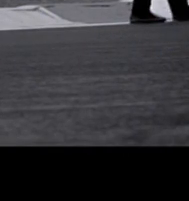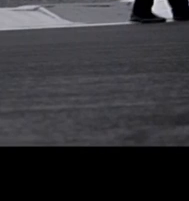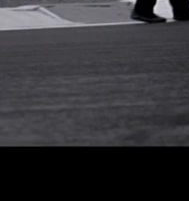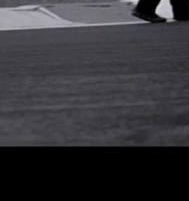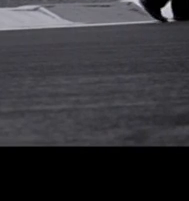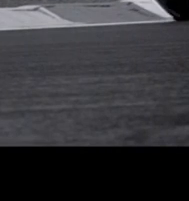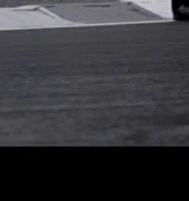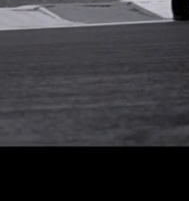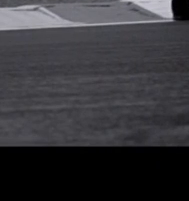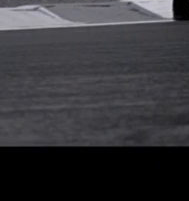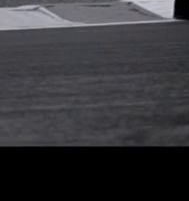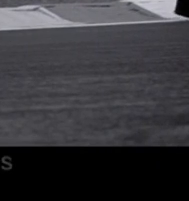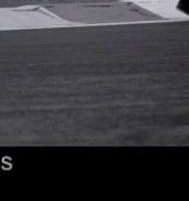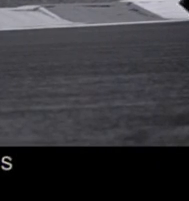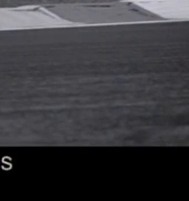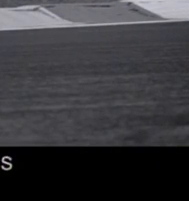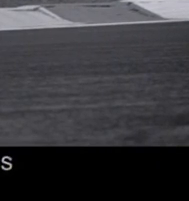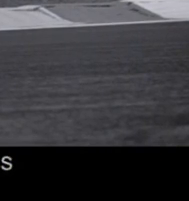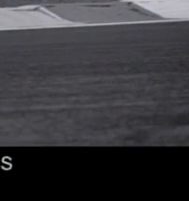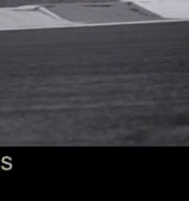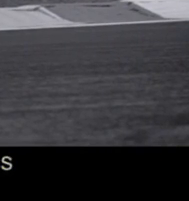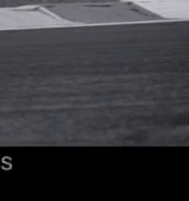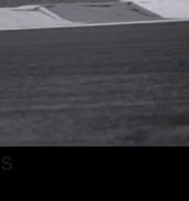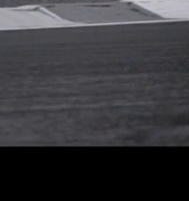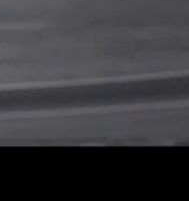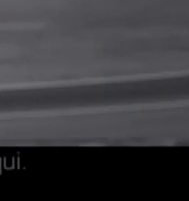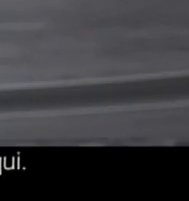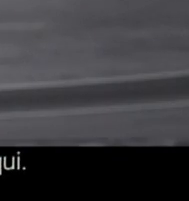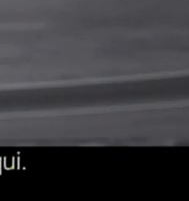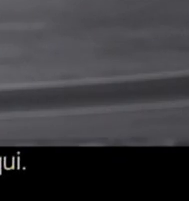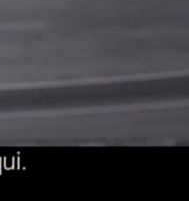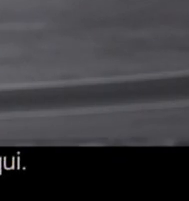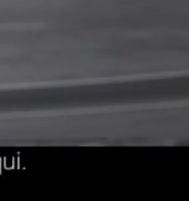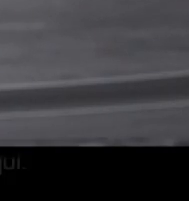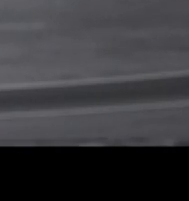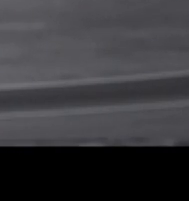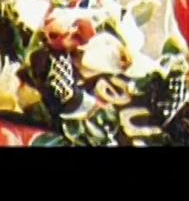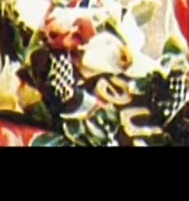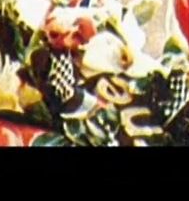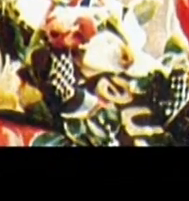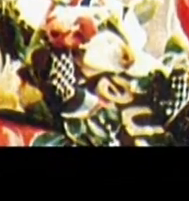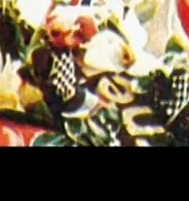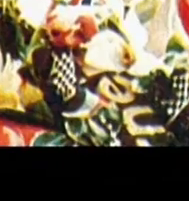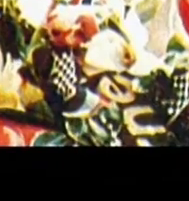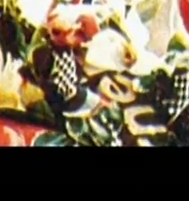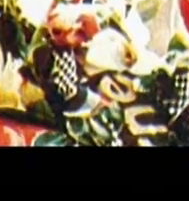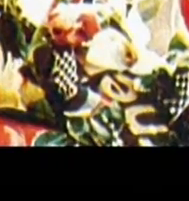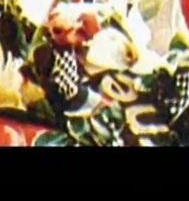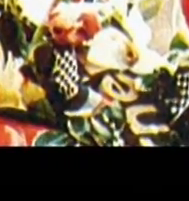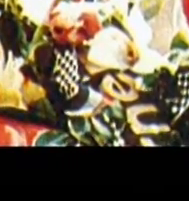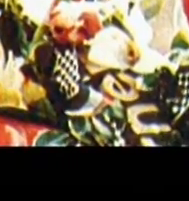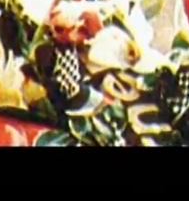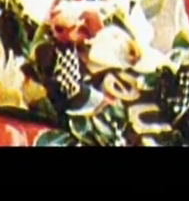mata, celular mata. Consciência dos perigos é o que me trouxe até aqui.